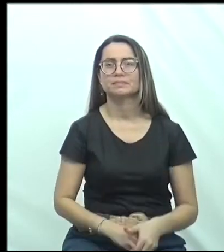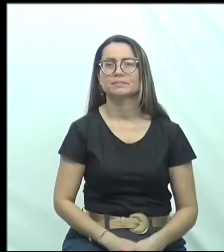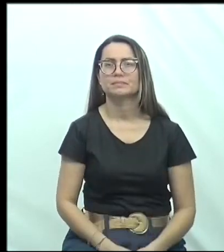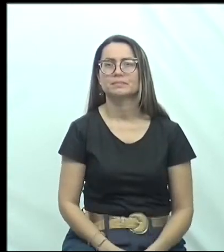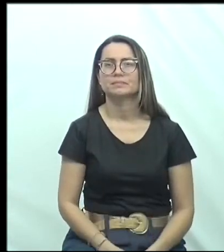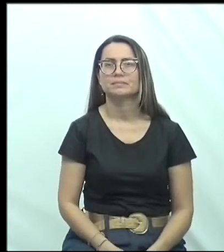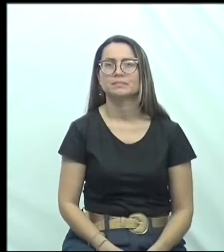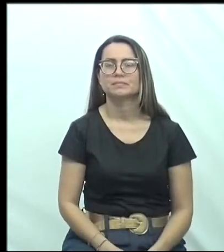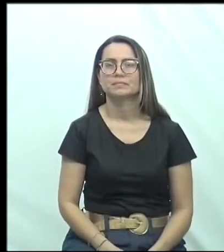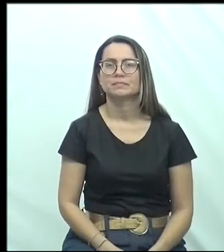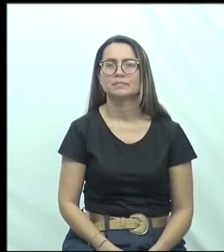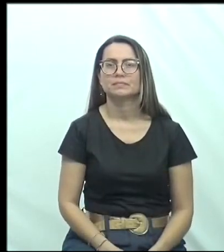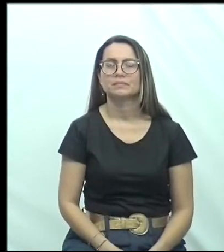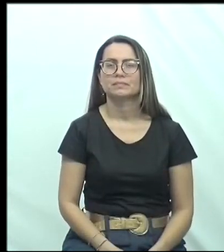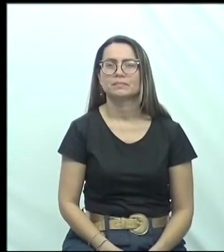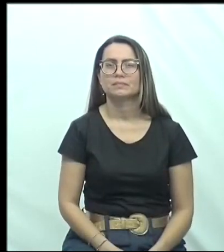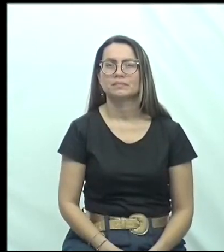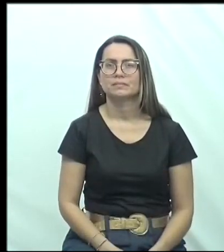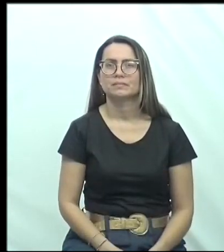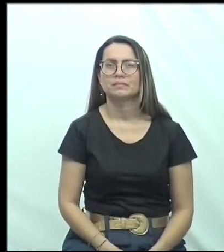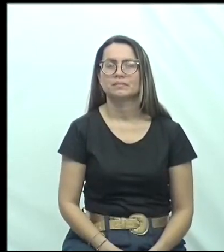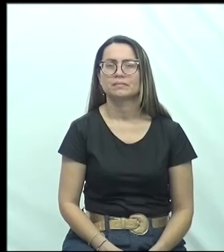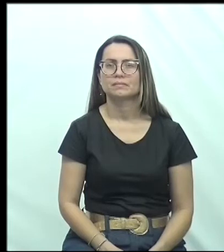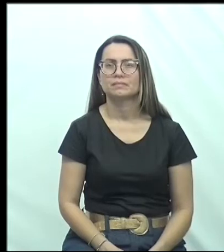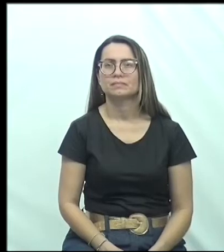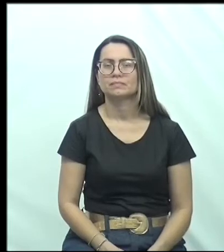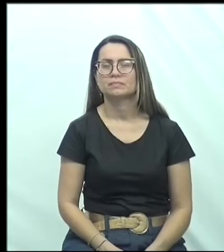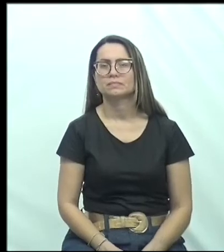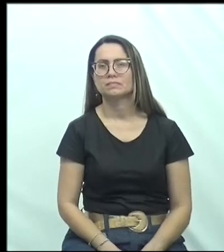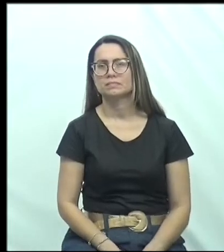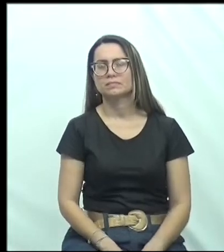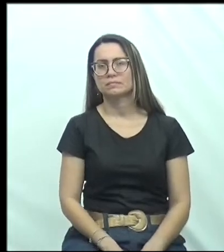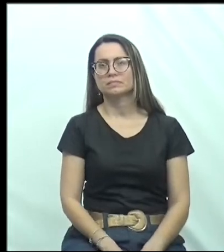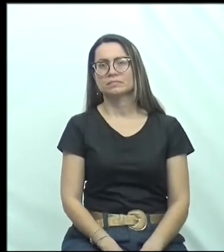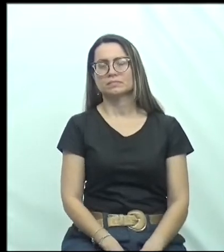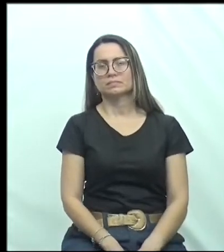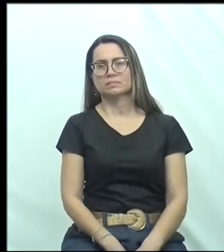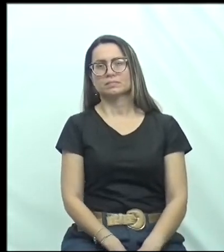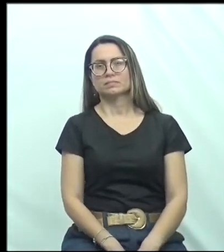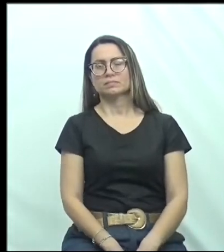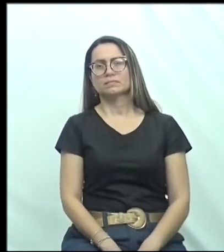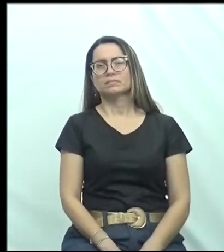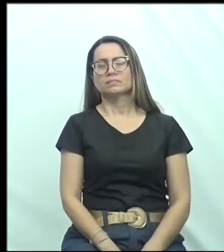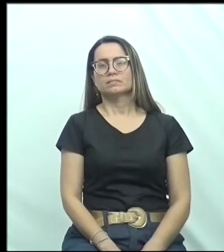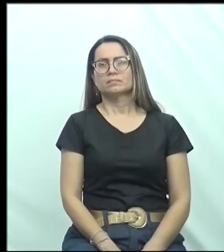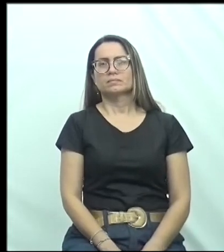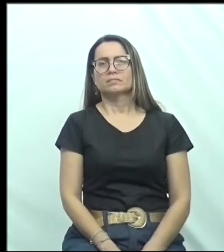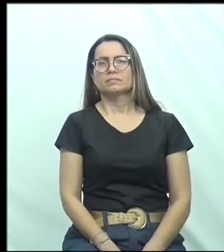uma coisa muito grande. E eu não sei, mas hoje o metro cúbico hoje da Casan tem quanto, Fernando?